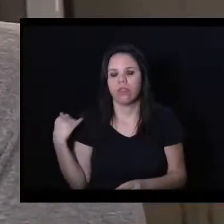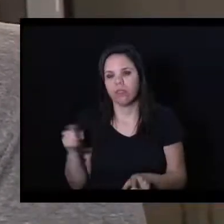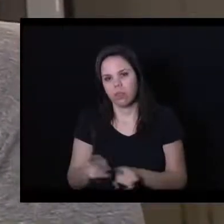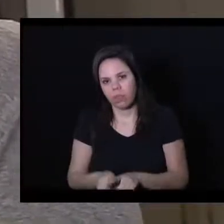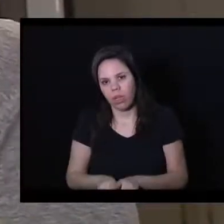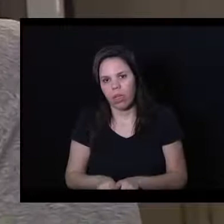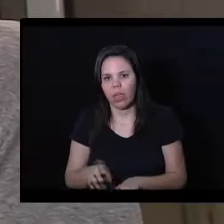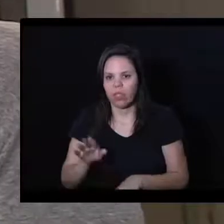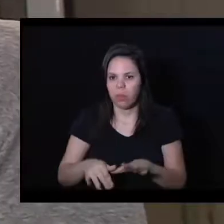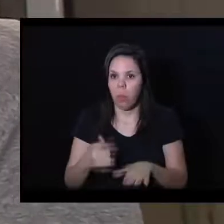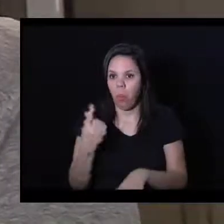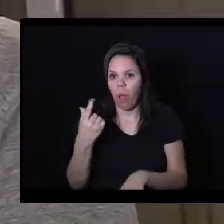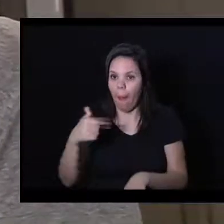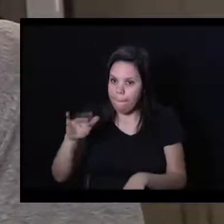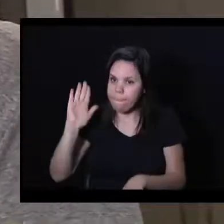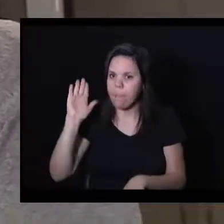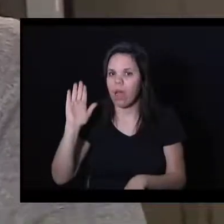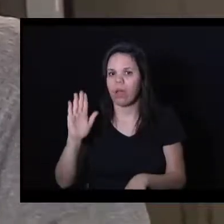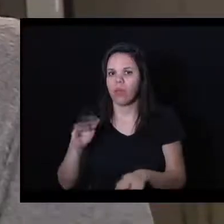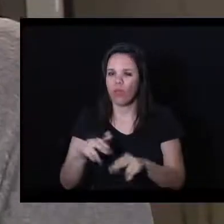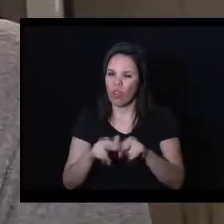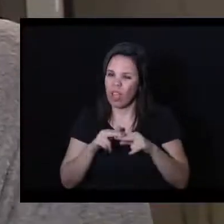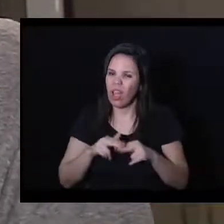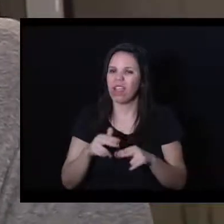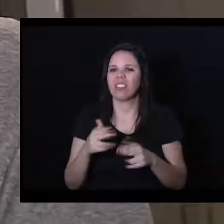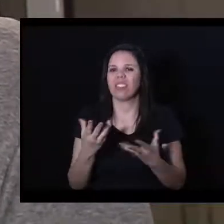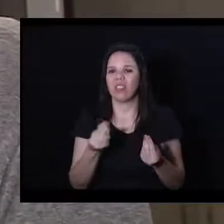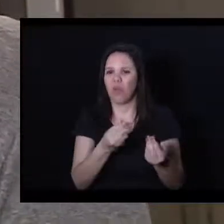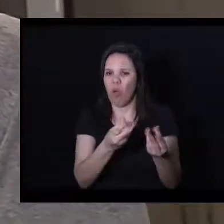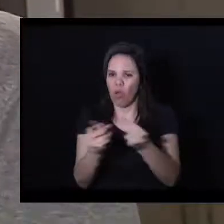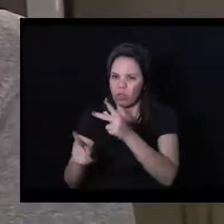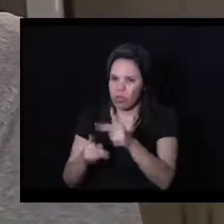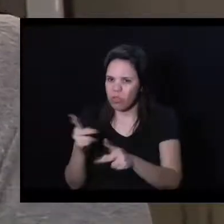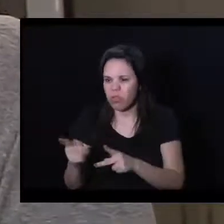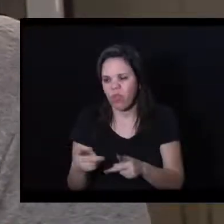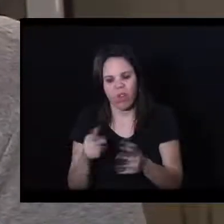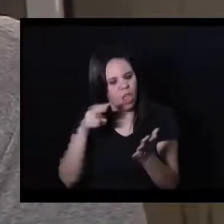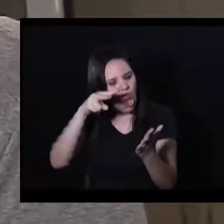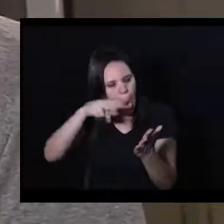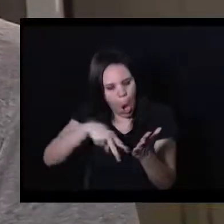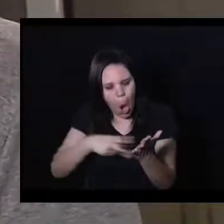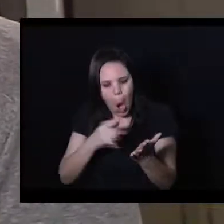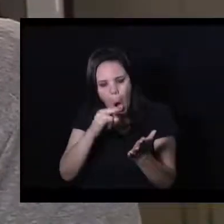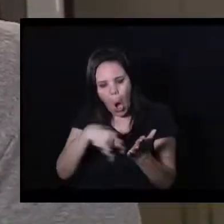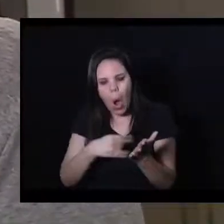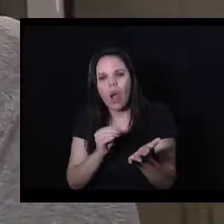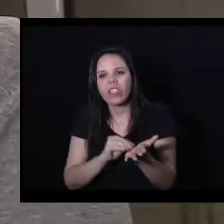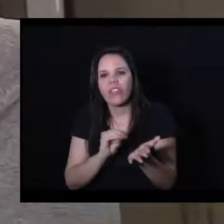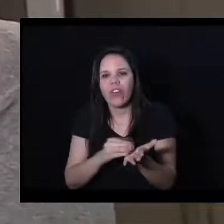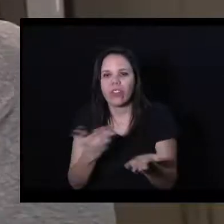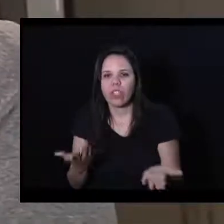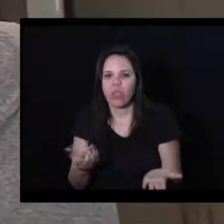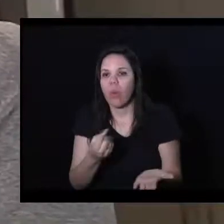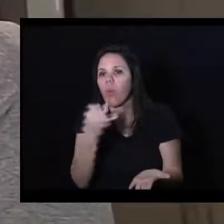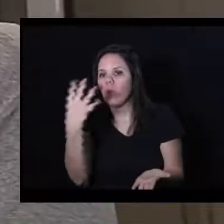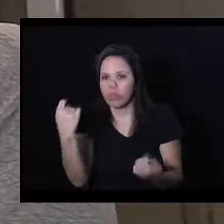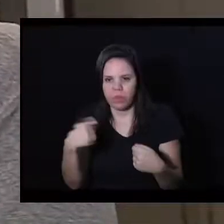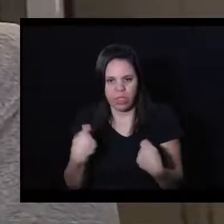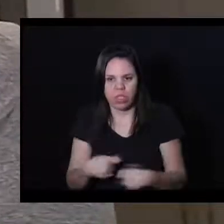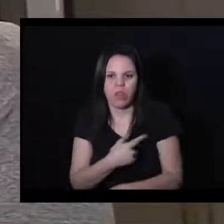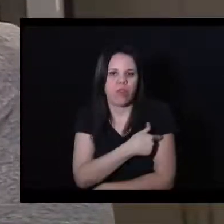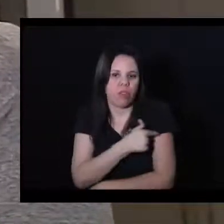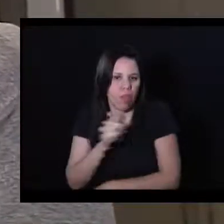gente está em situações de bloqueio. Daí a gente não olha a carteirinha vacinal, independente do número de doses, a pessoa vai tomar 1